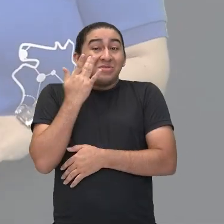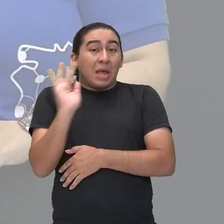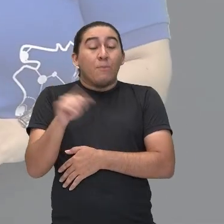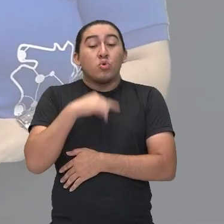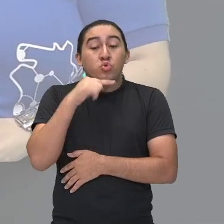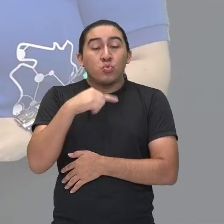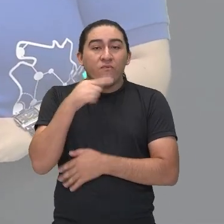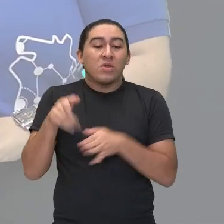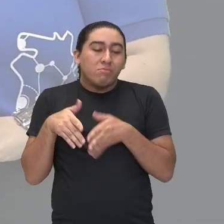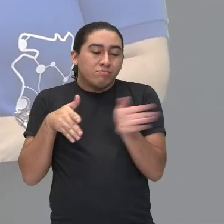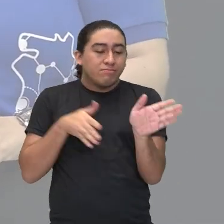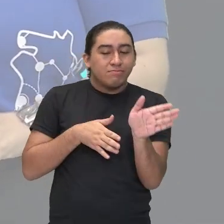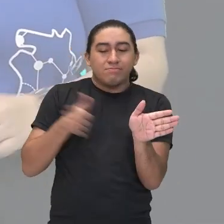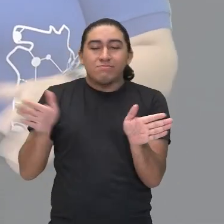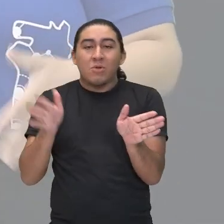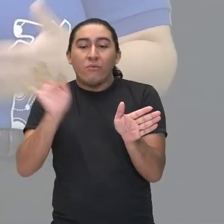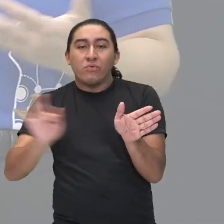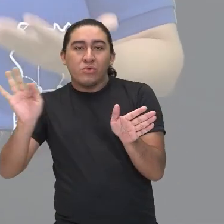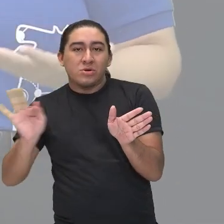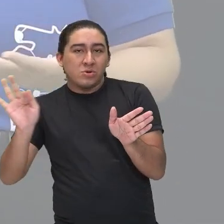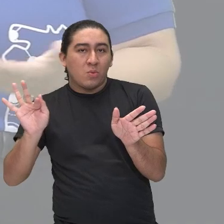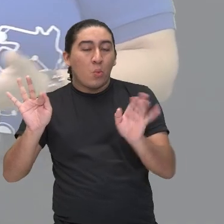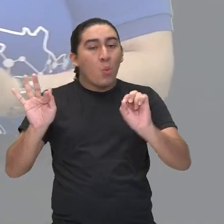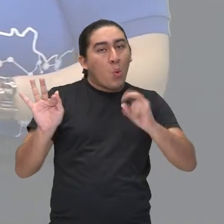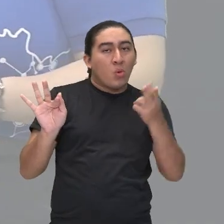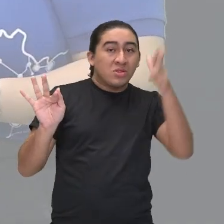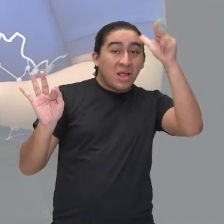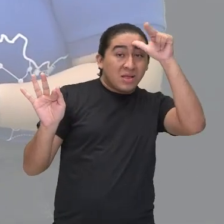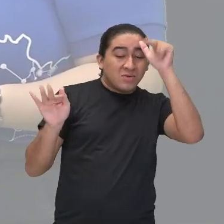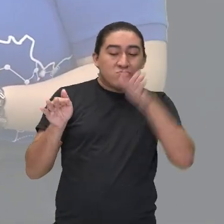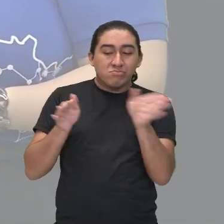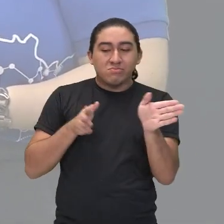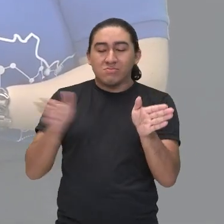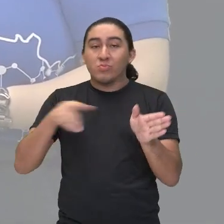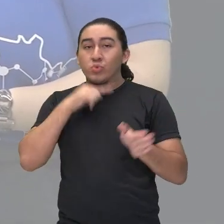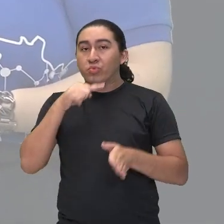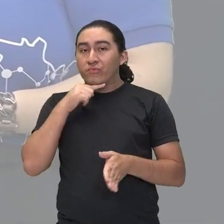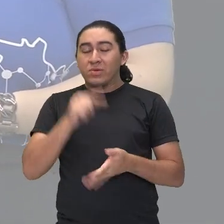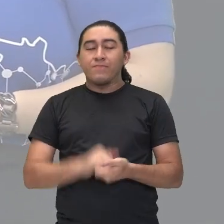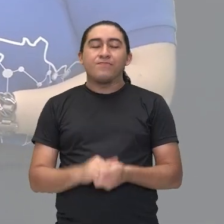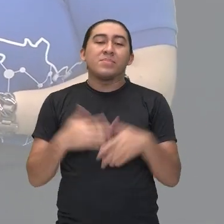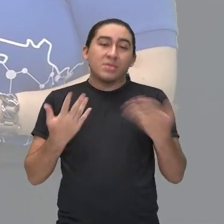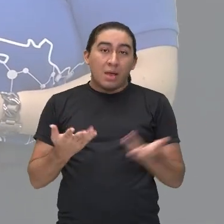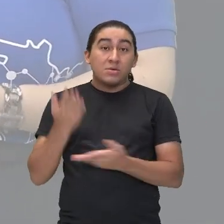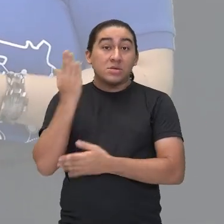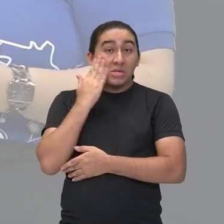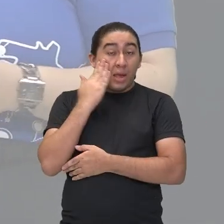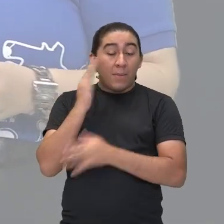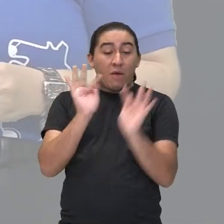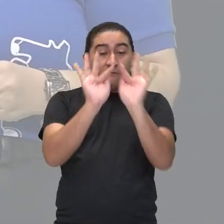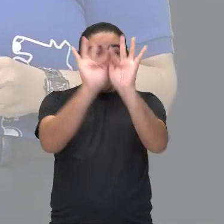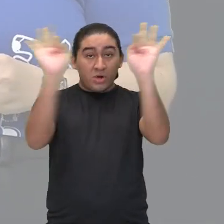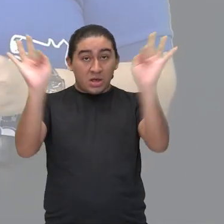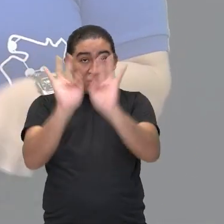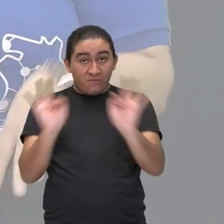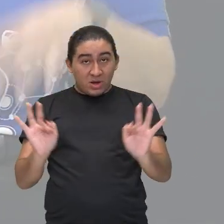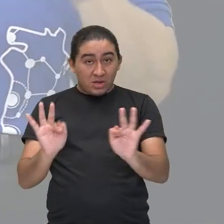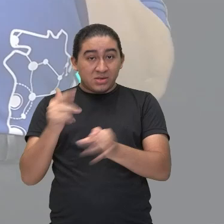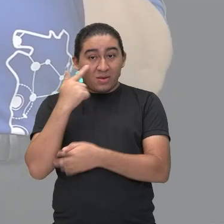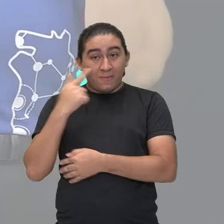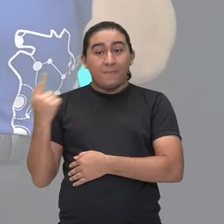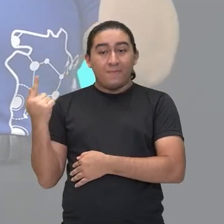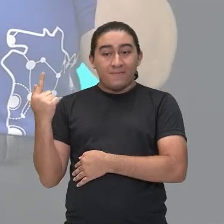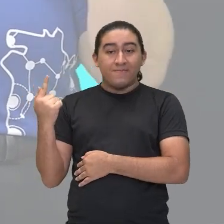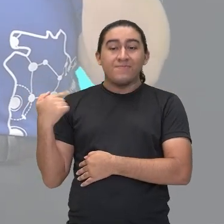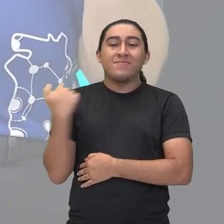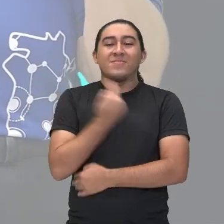vanguarda ela se enquadra, não é? E aí, então, a partir dessas falas, em especial deste segundo quadrinho,